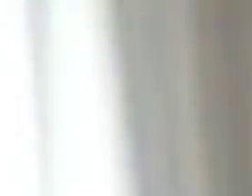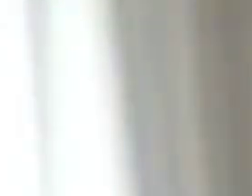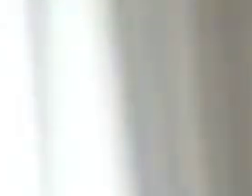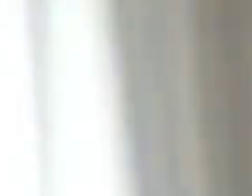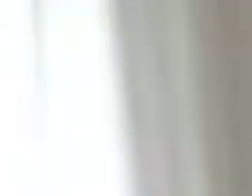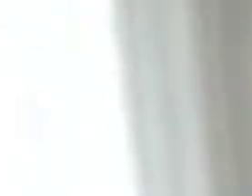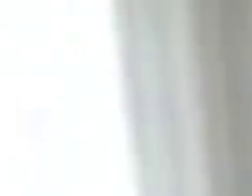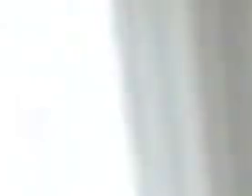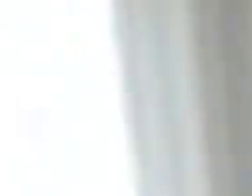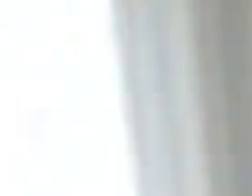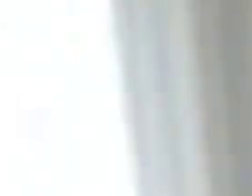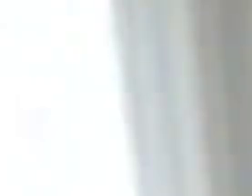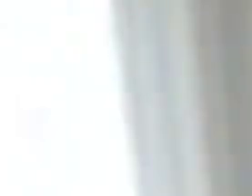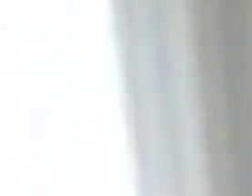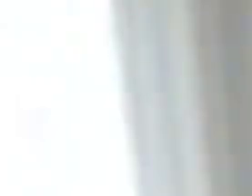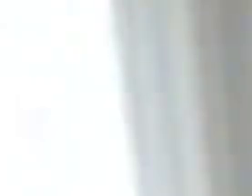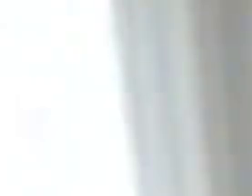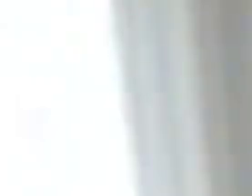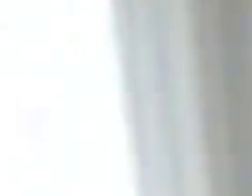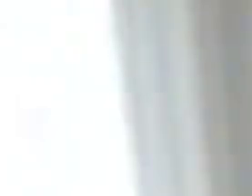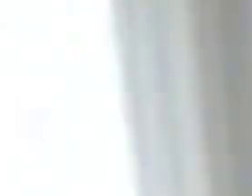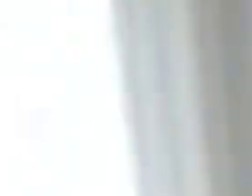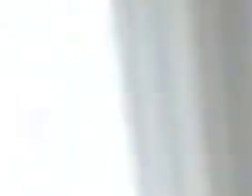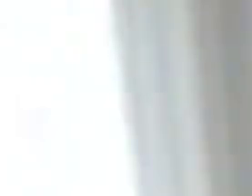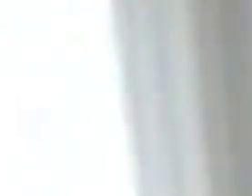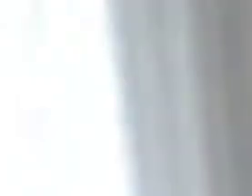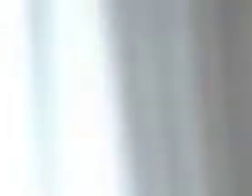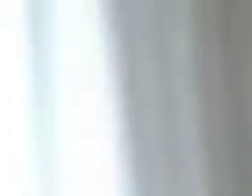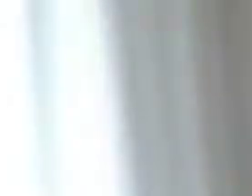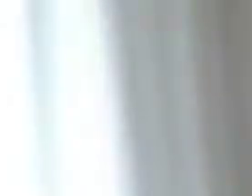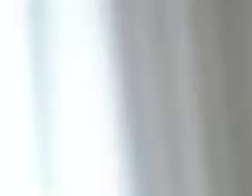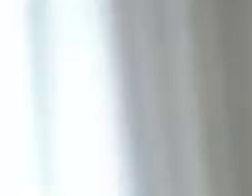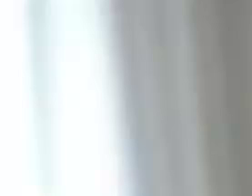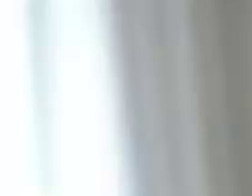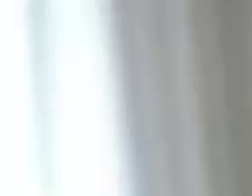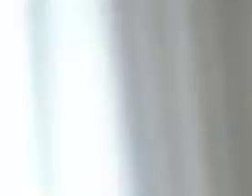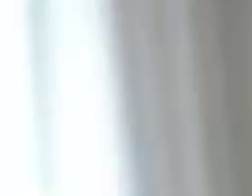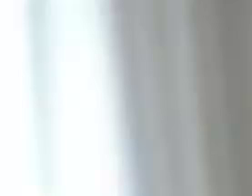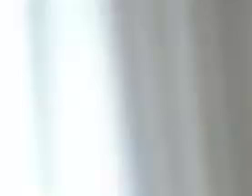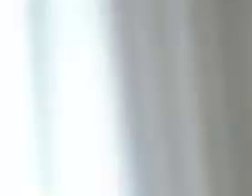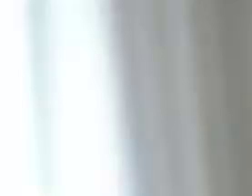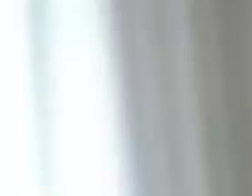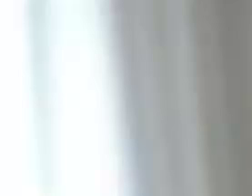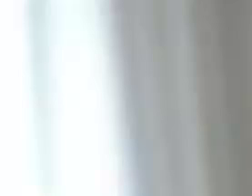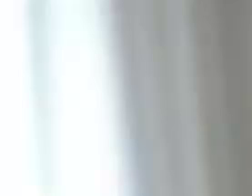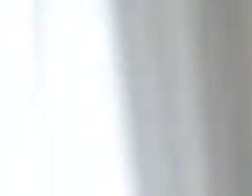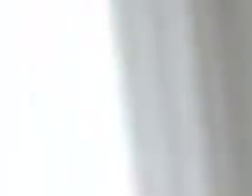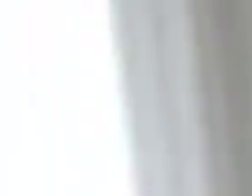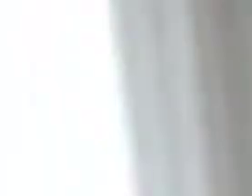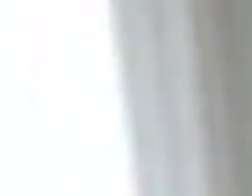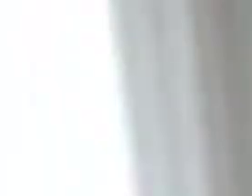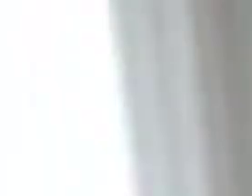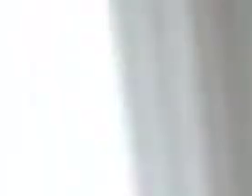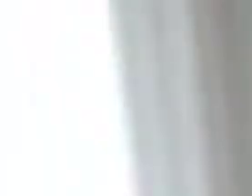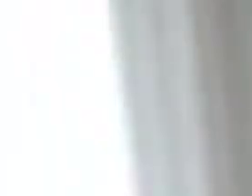temas, eles têm conexão com os comitês e GTs. Tá bom? Eu quero aproveitar aqui e